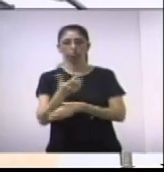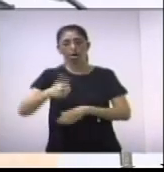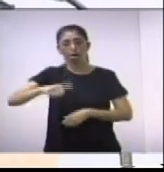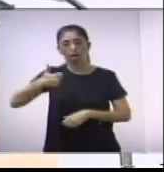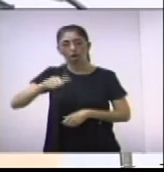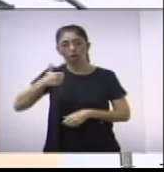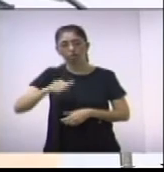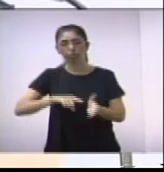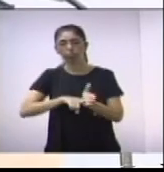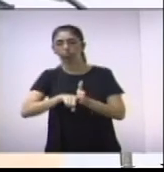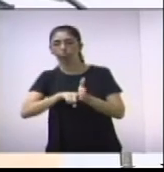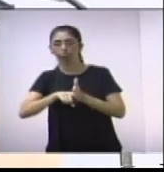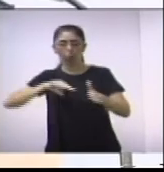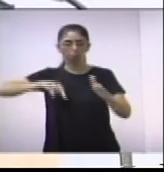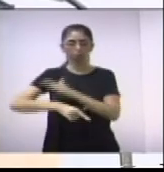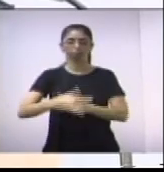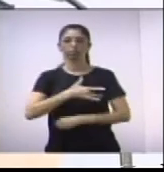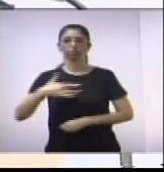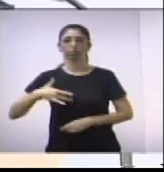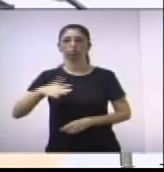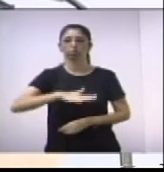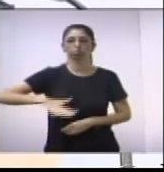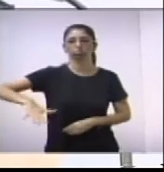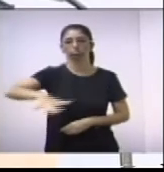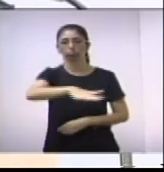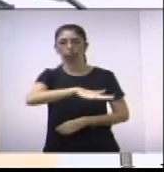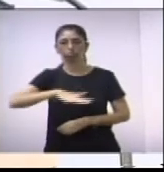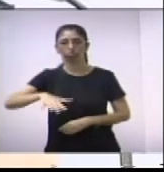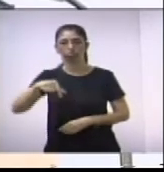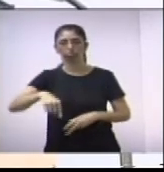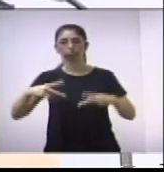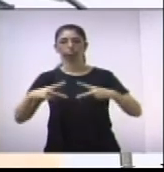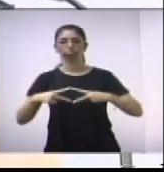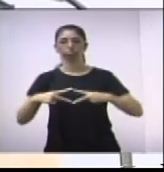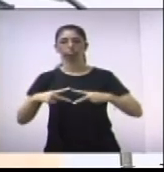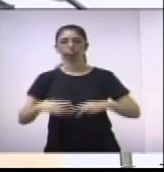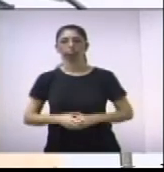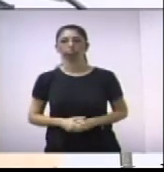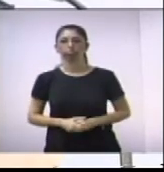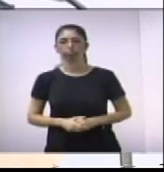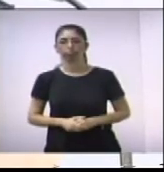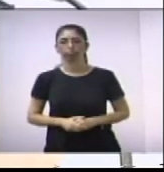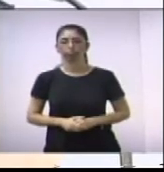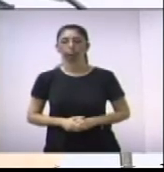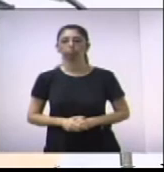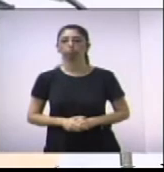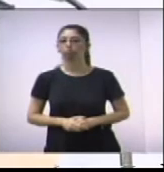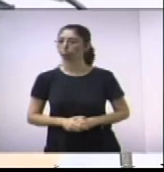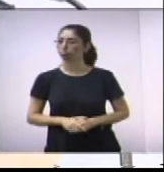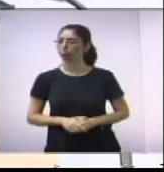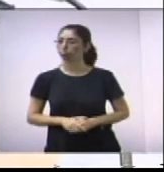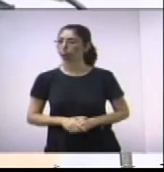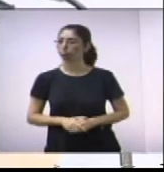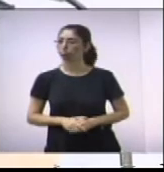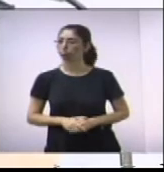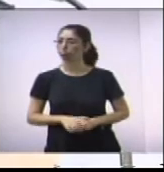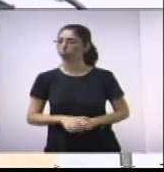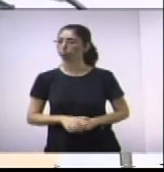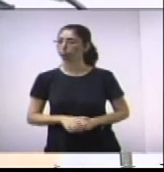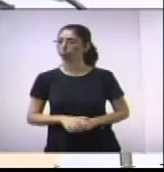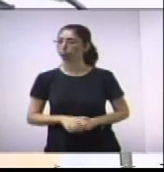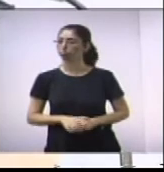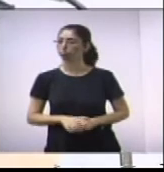Especial de Inquérito da Saúde, com o intuito de melhorar a saúde pública no município de Paulínia. Número 198, do vereador Custódio Campos, que